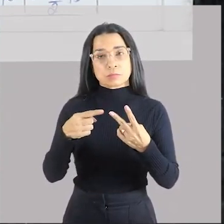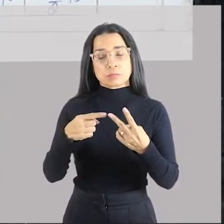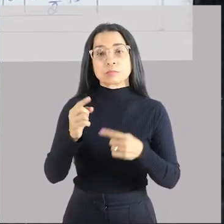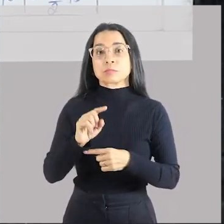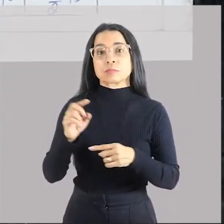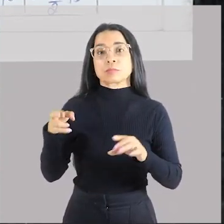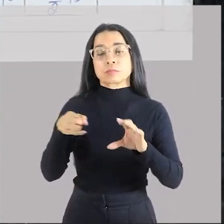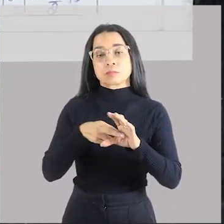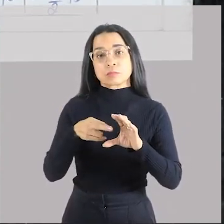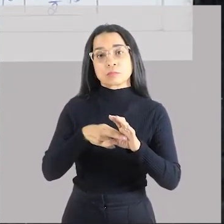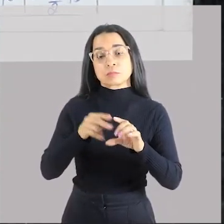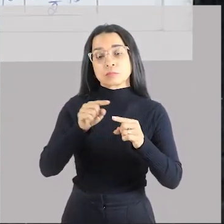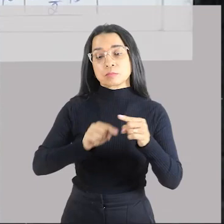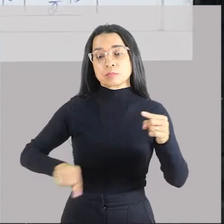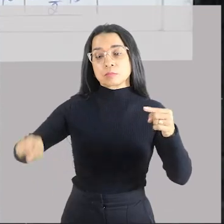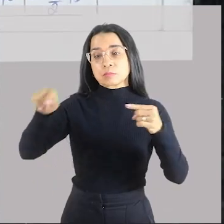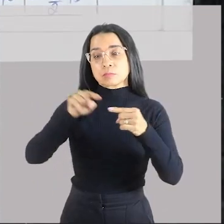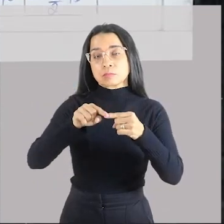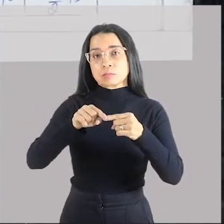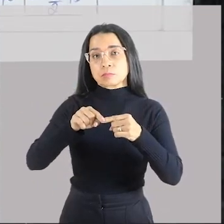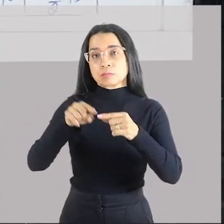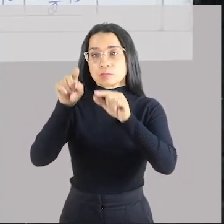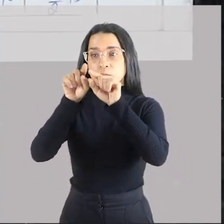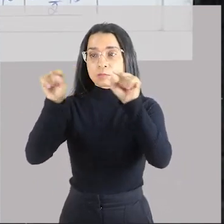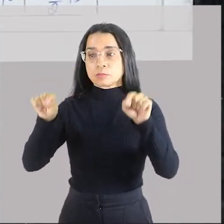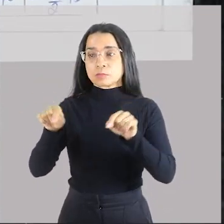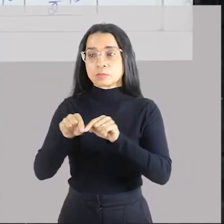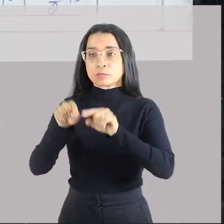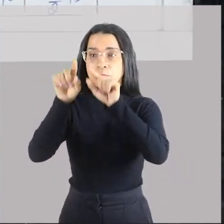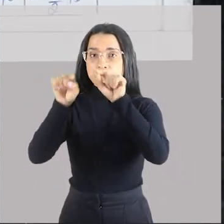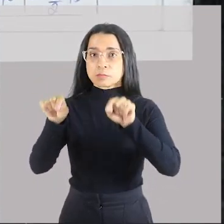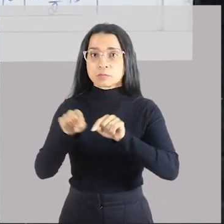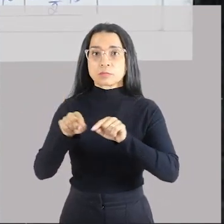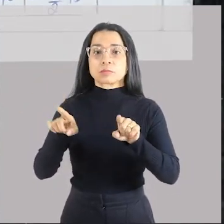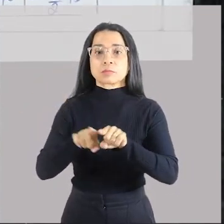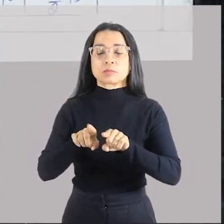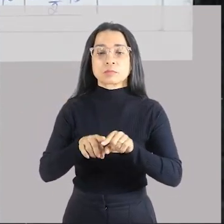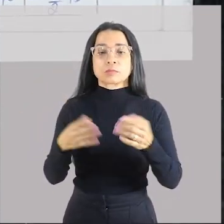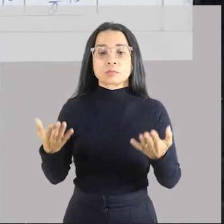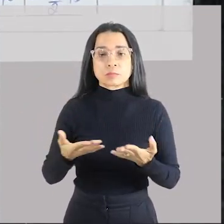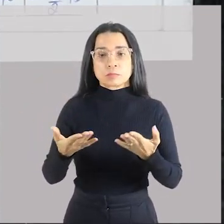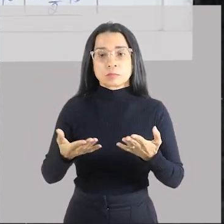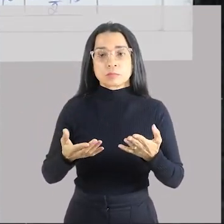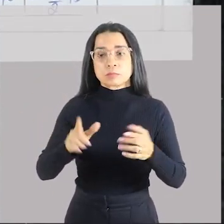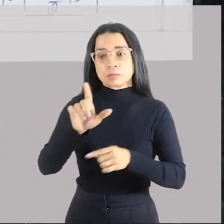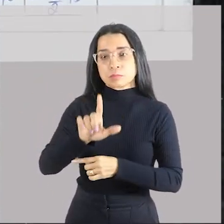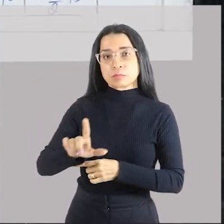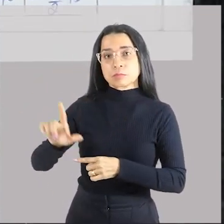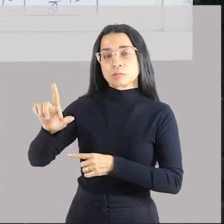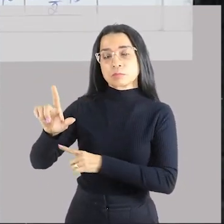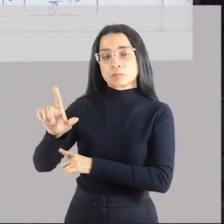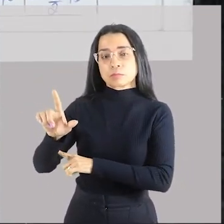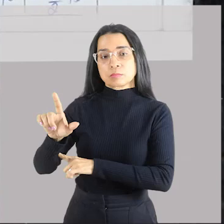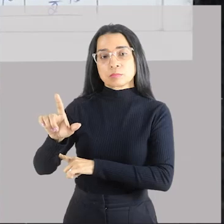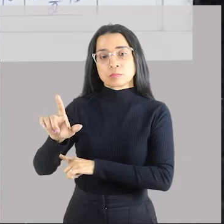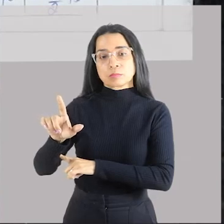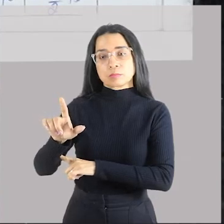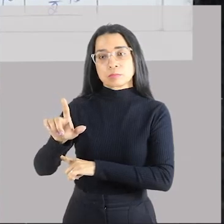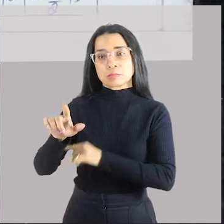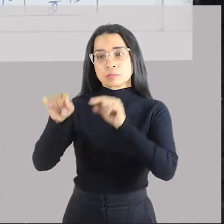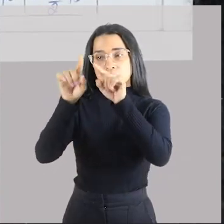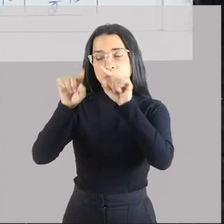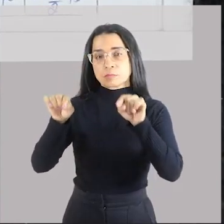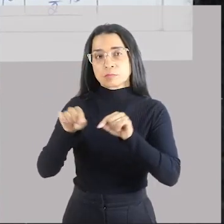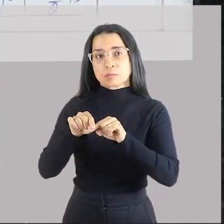da circunferência, onde está o quadrado e onde está também o triângulo. Agora ele quer o lado do